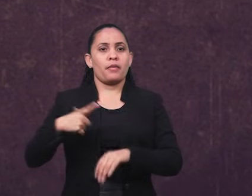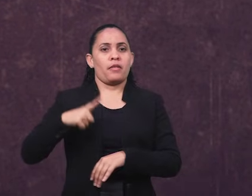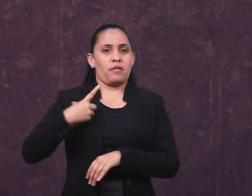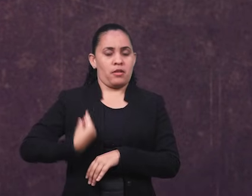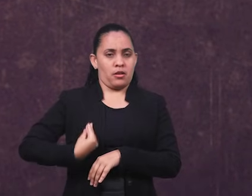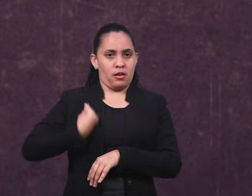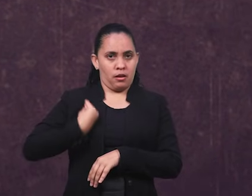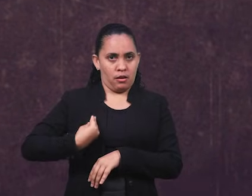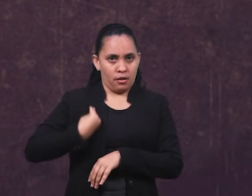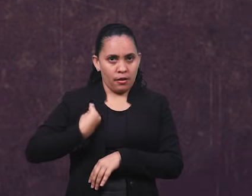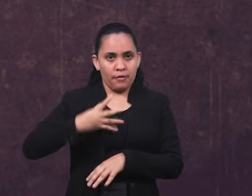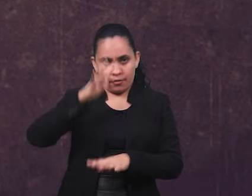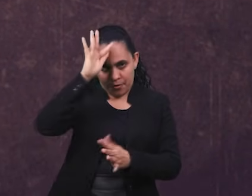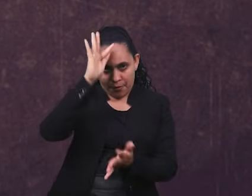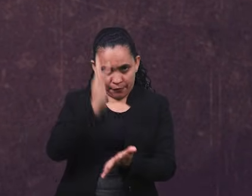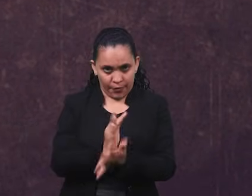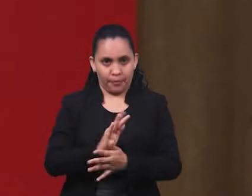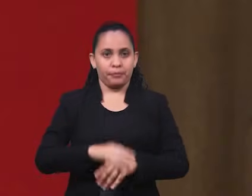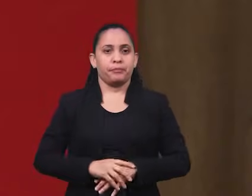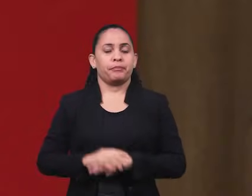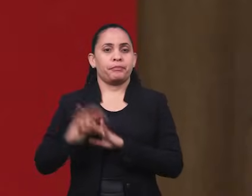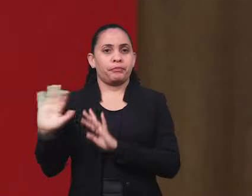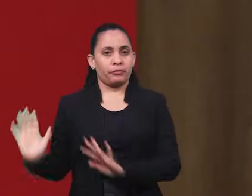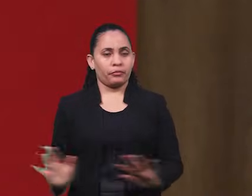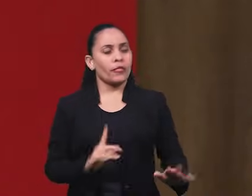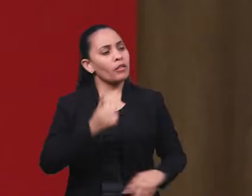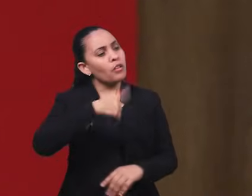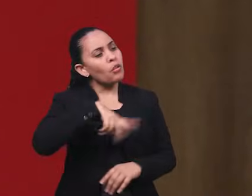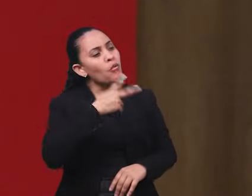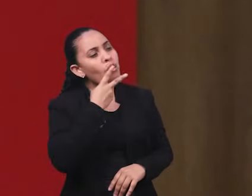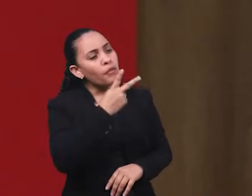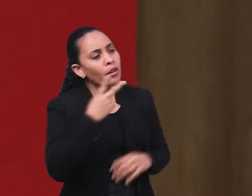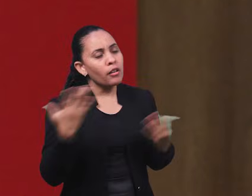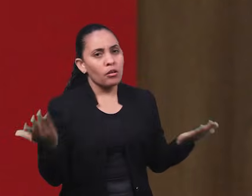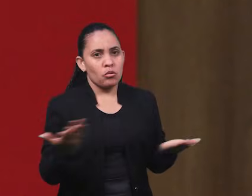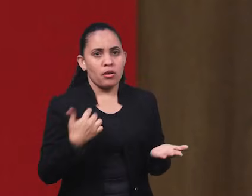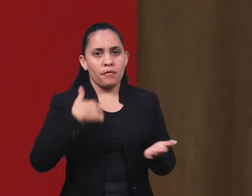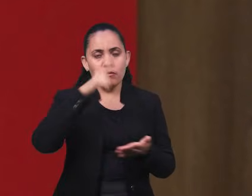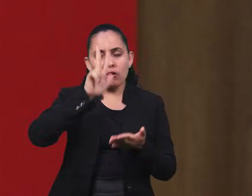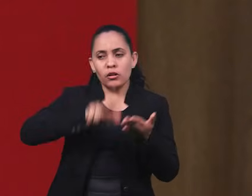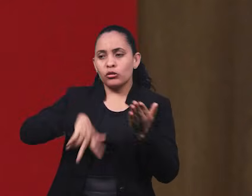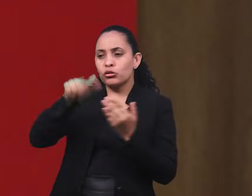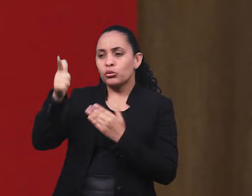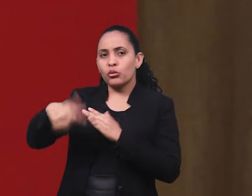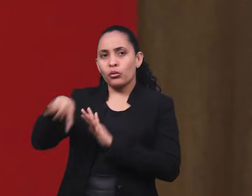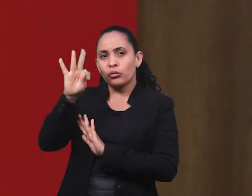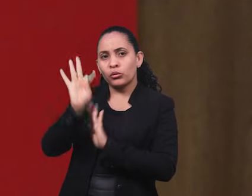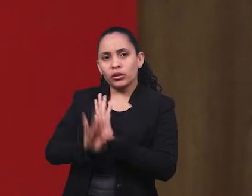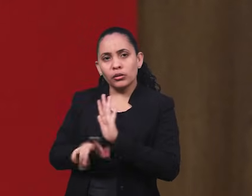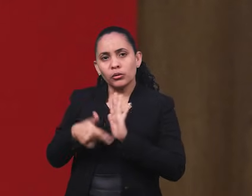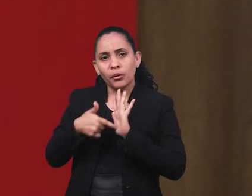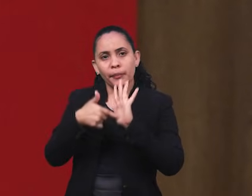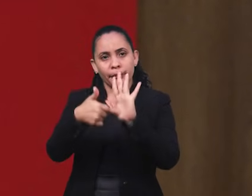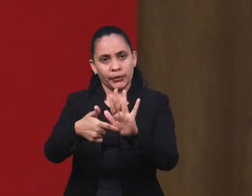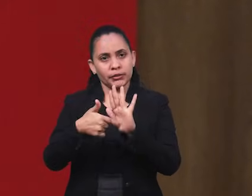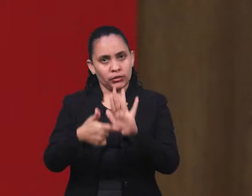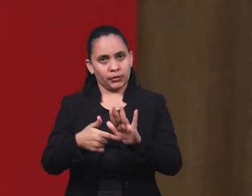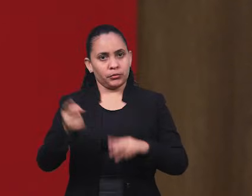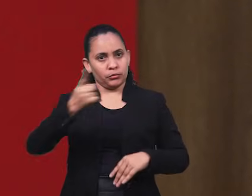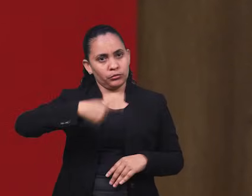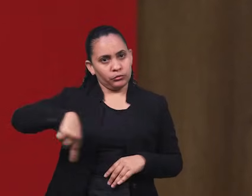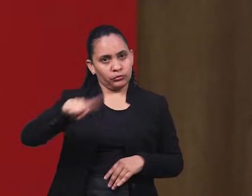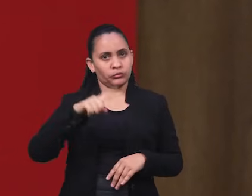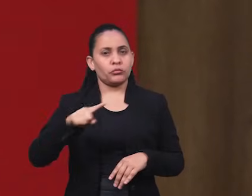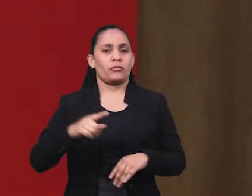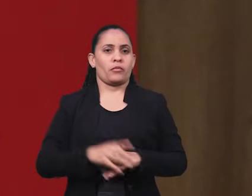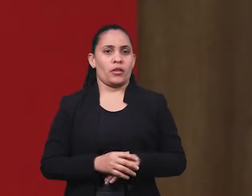viverá da fé. Vou deixar os comentários com os irmãos, porque eu vou ler mais um texto também mencionado aqui pelos